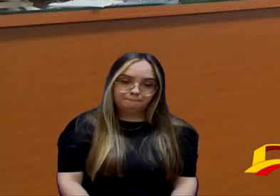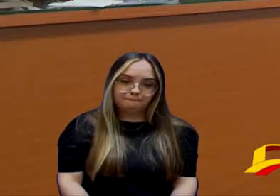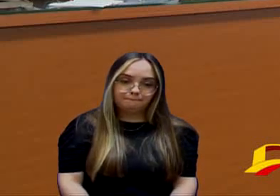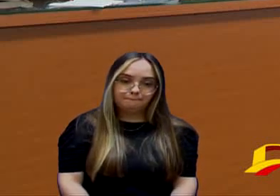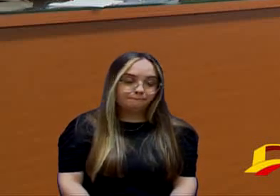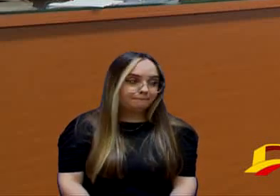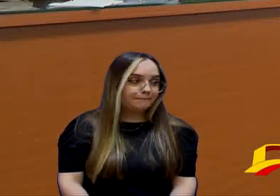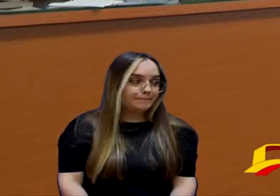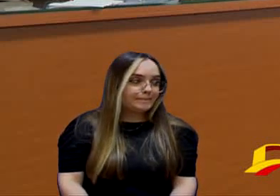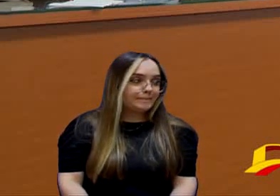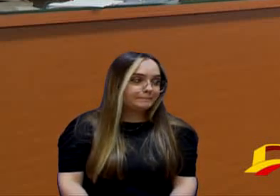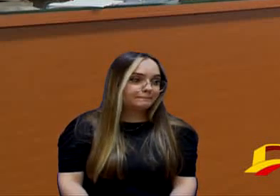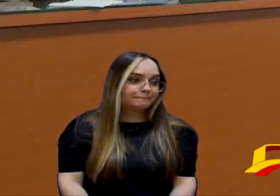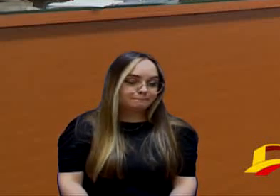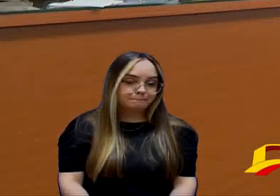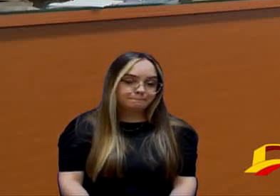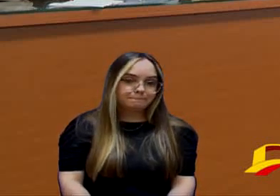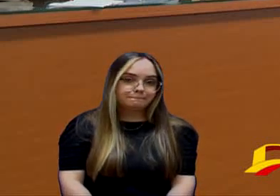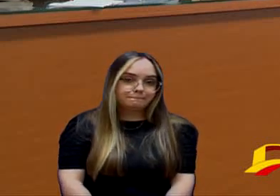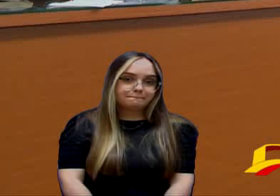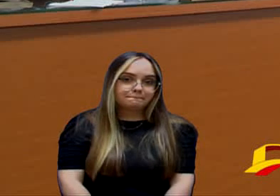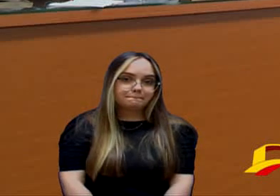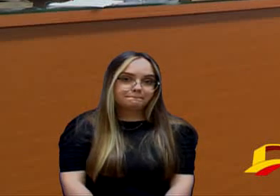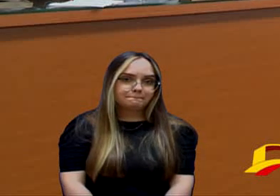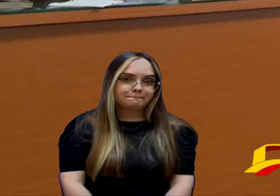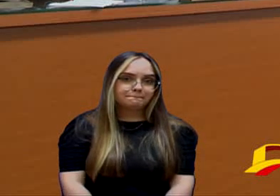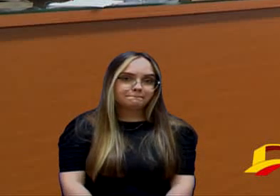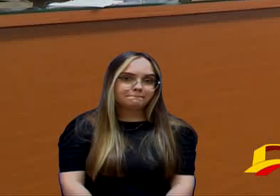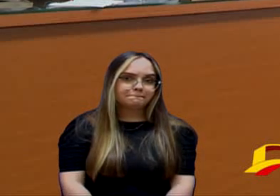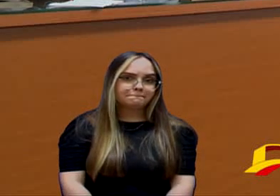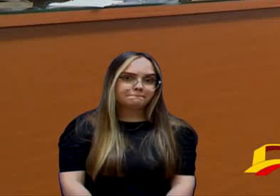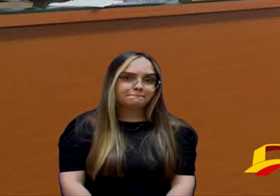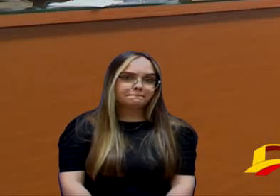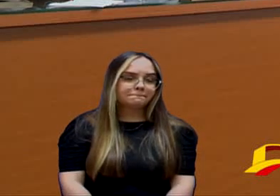nós passamos ali também